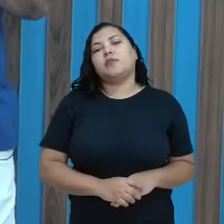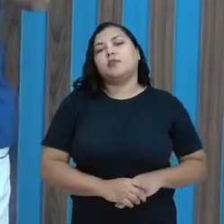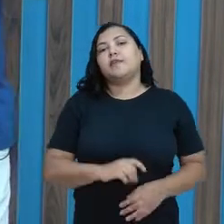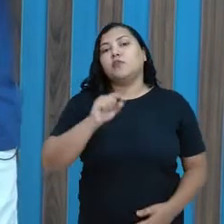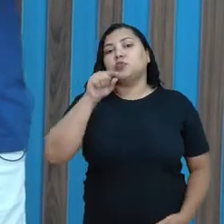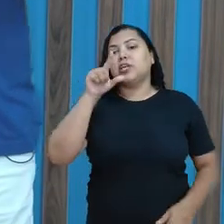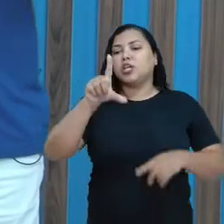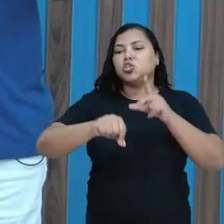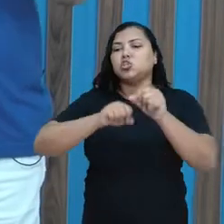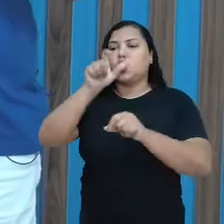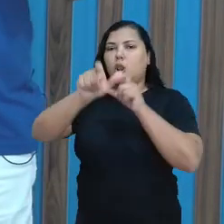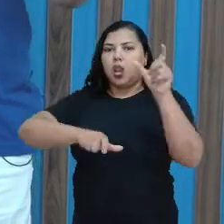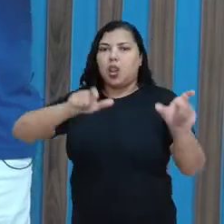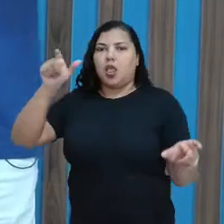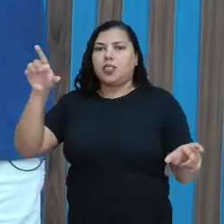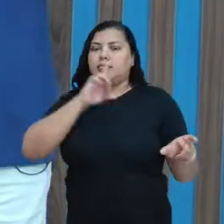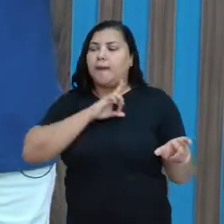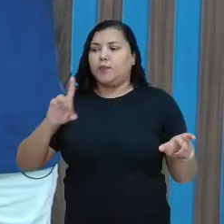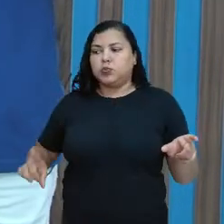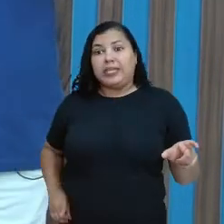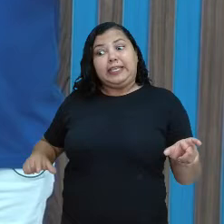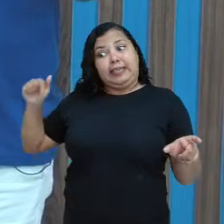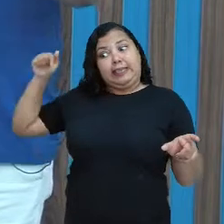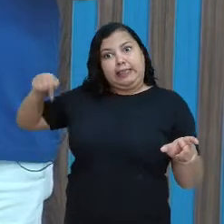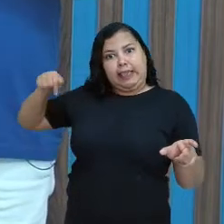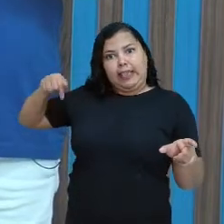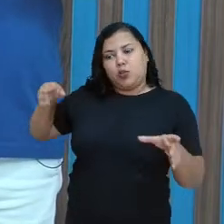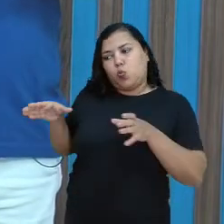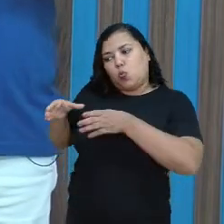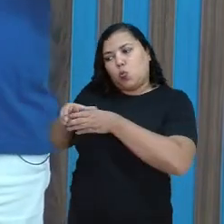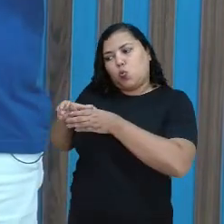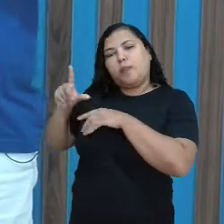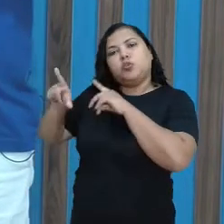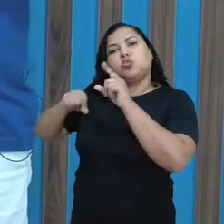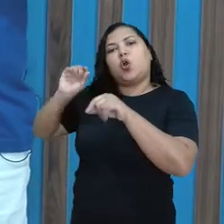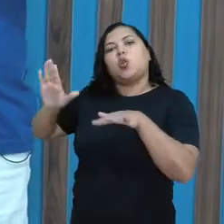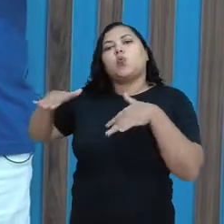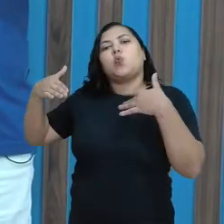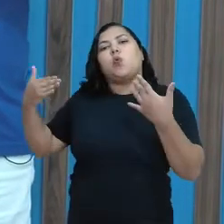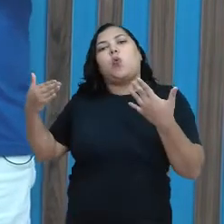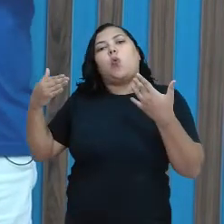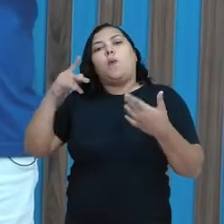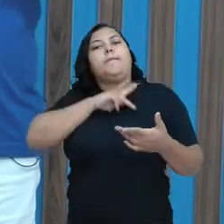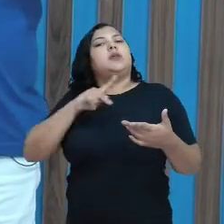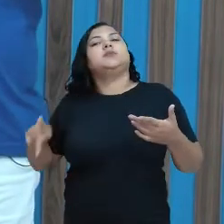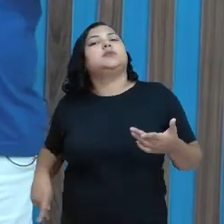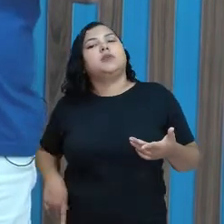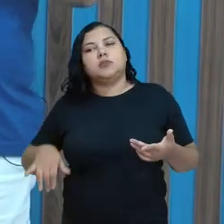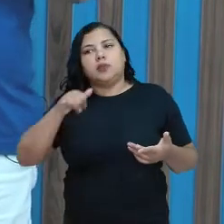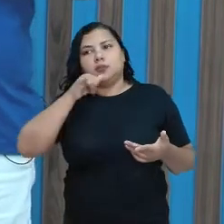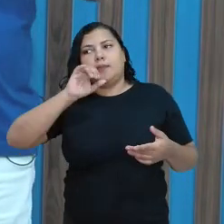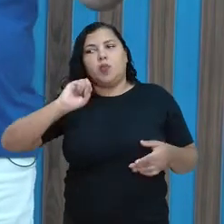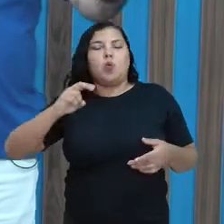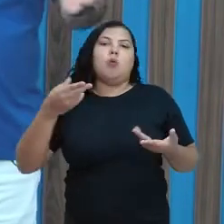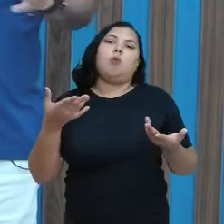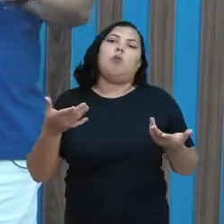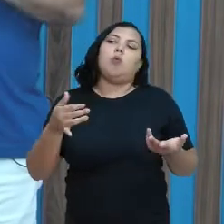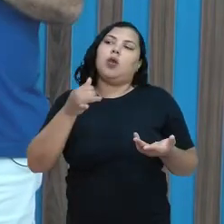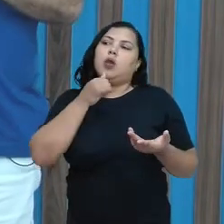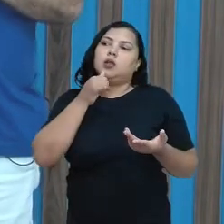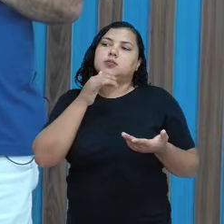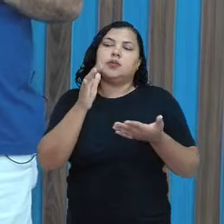você escolhe os deputados e eles vão escolher, por exemplo, o presidente, né? Então, ou no caso, né,